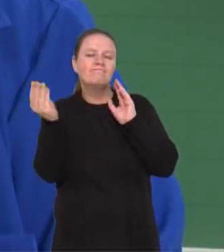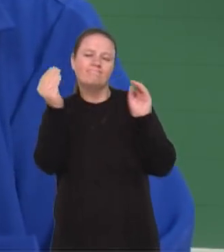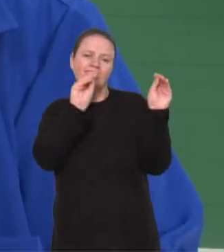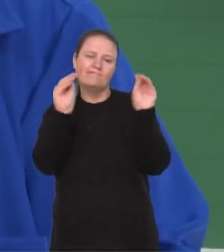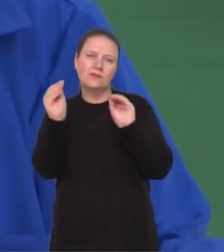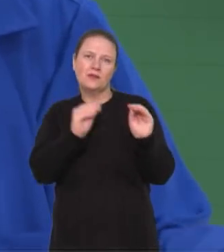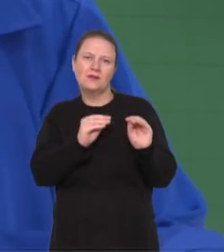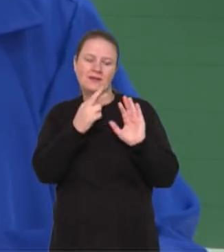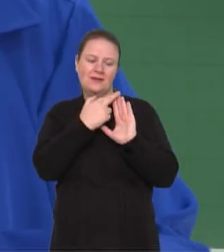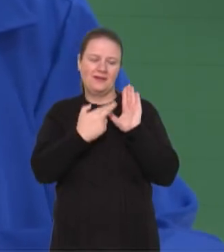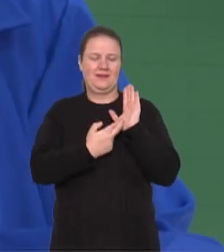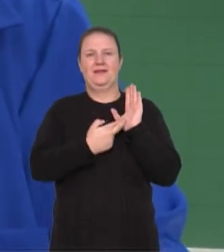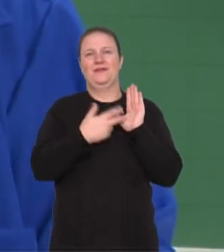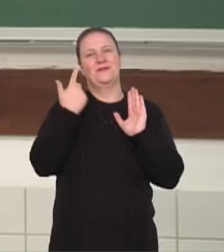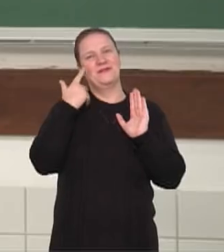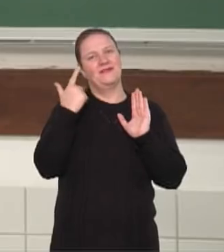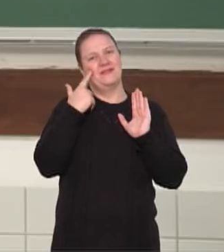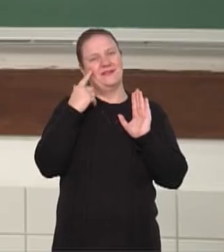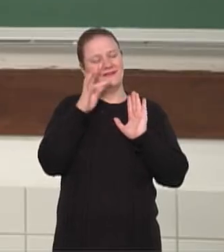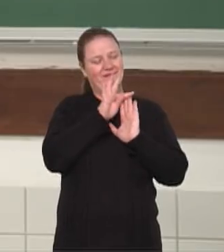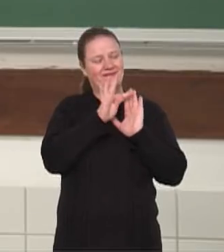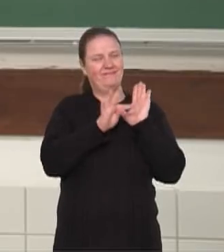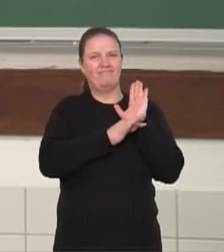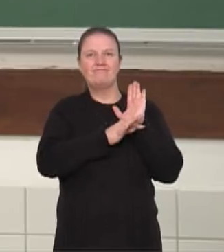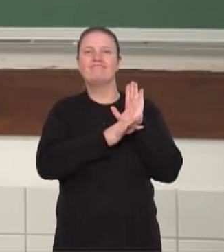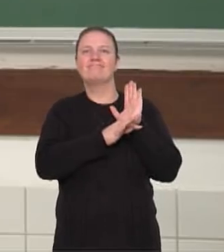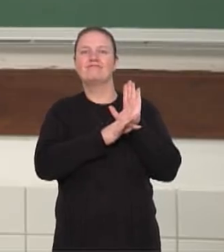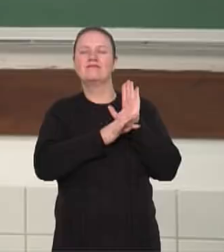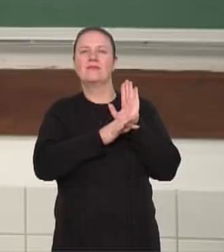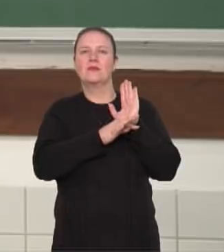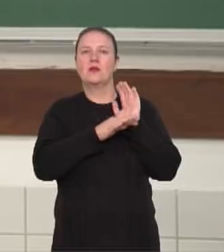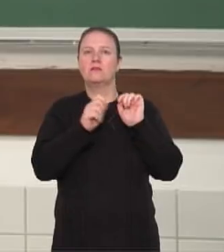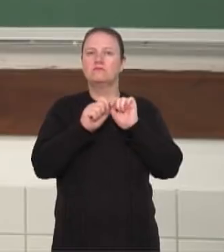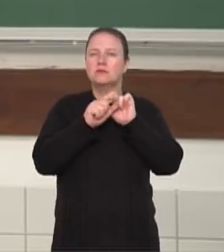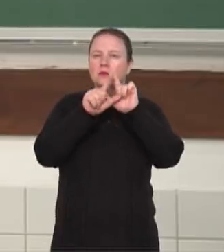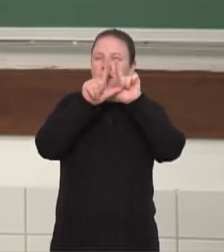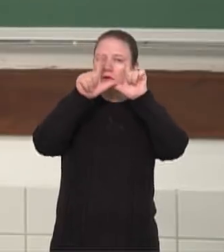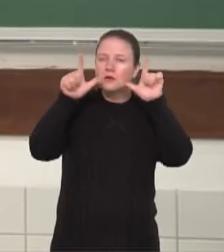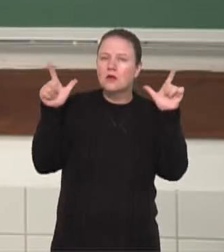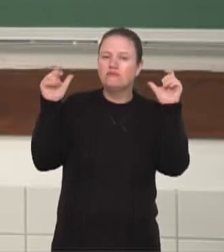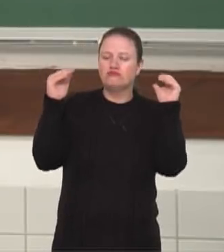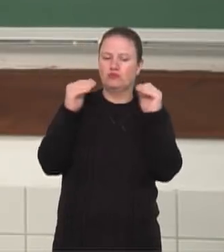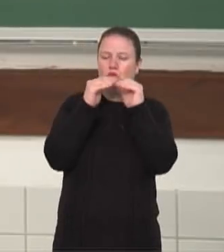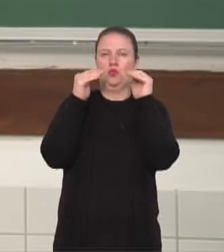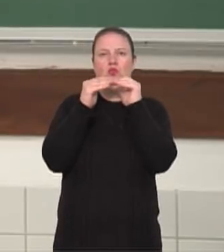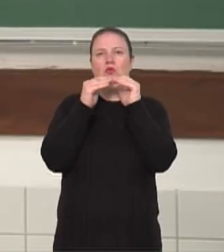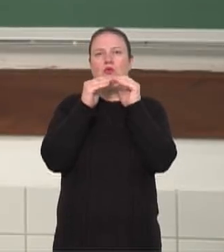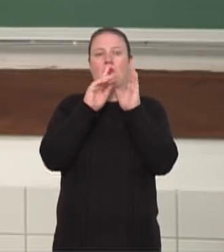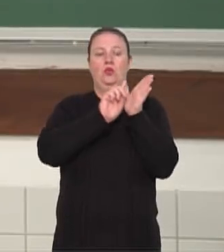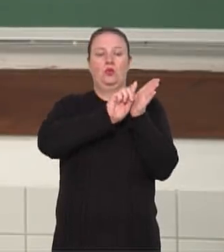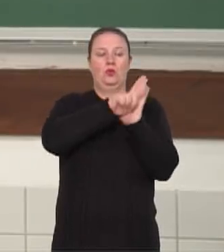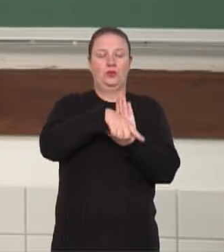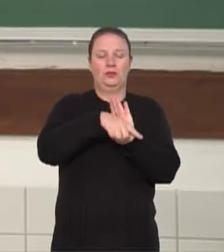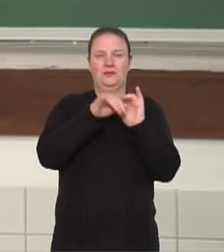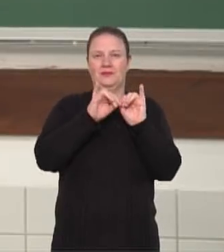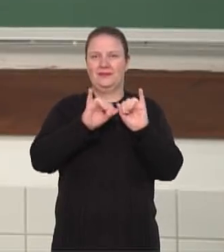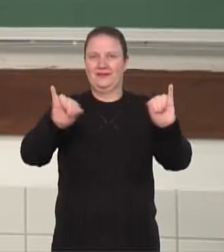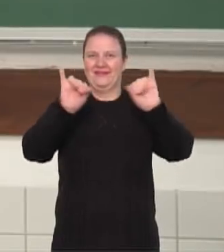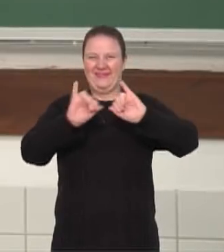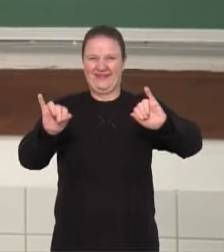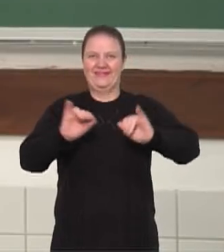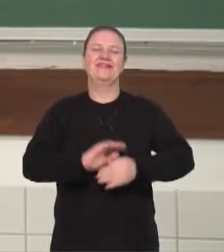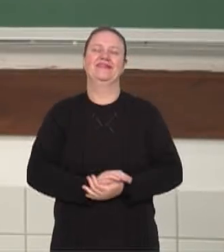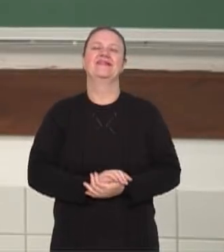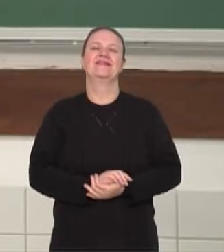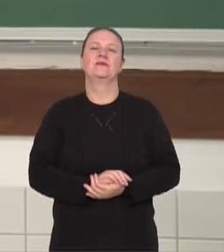elementos aí, com certeza conseguiram produzir um texto que está de acordo com o gênero notícia, certo?